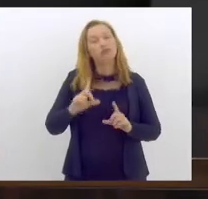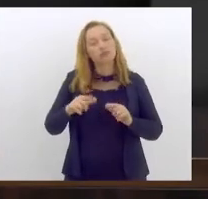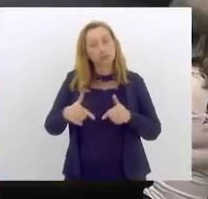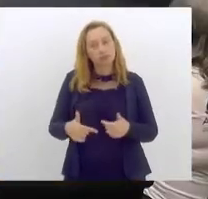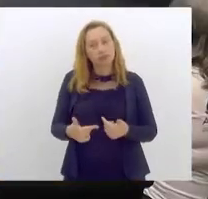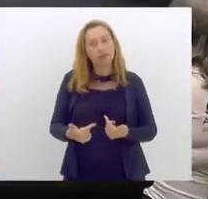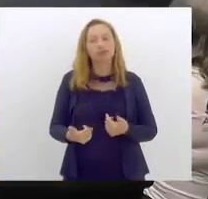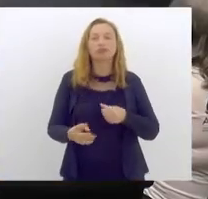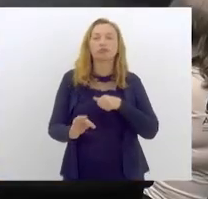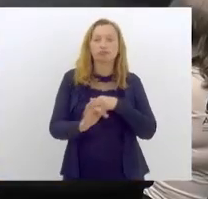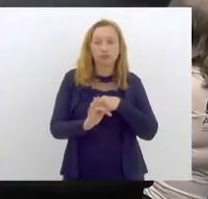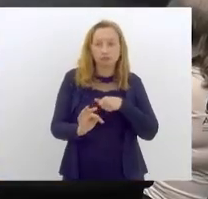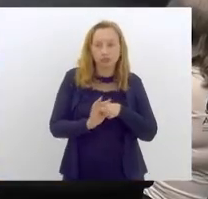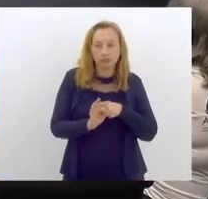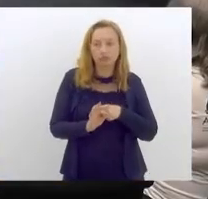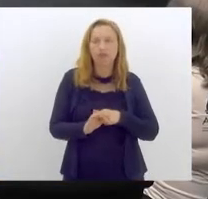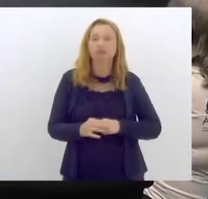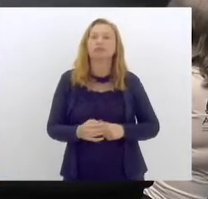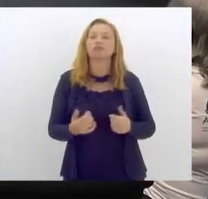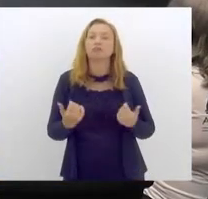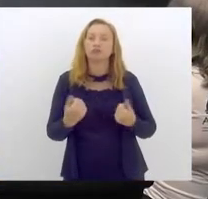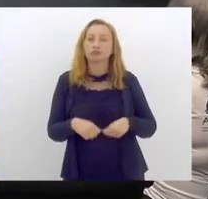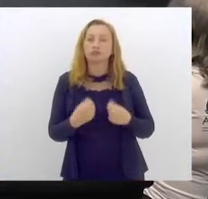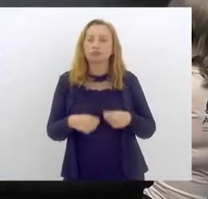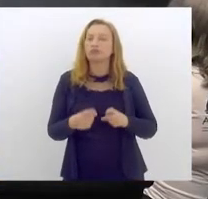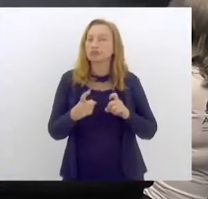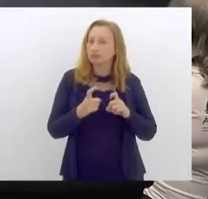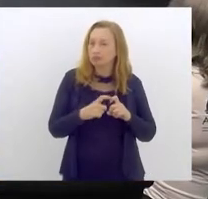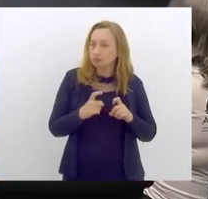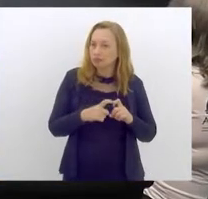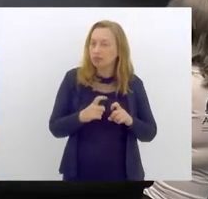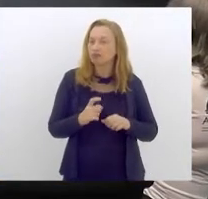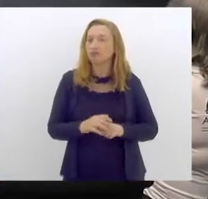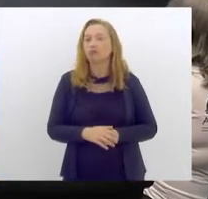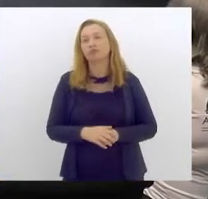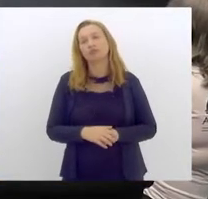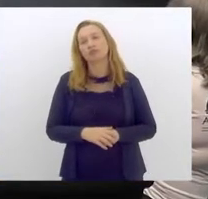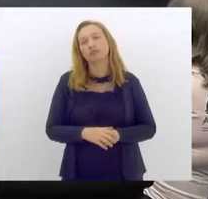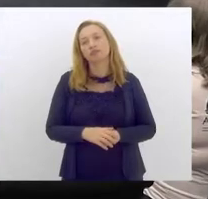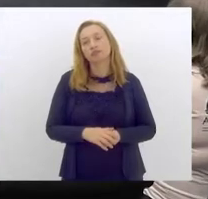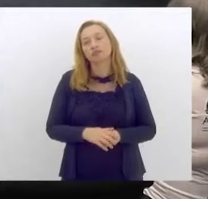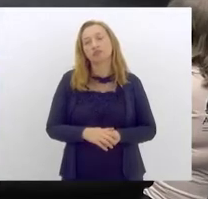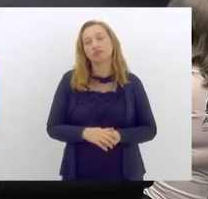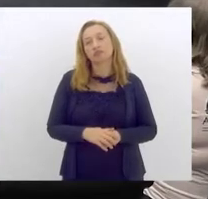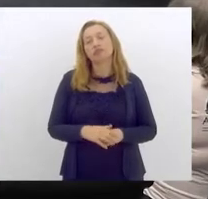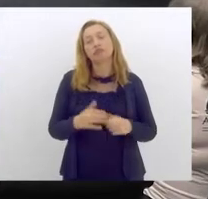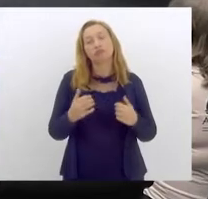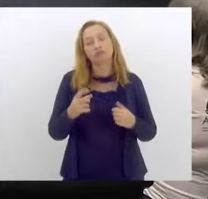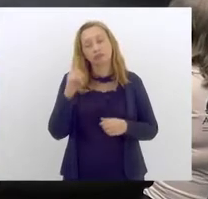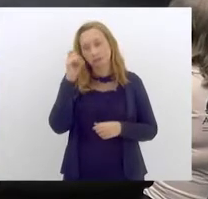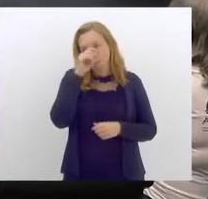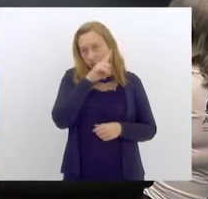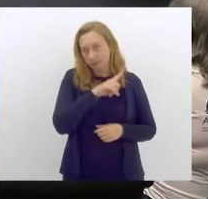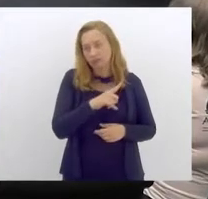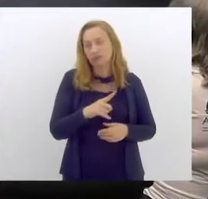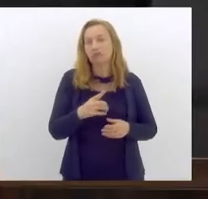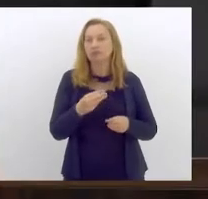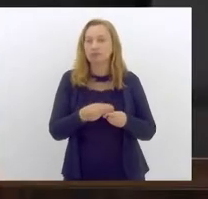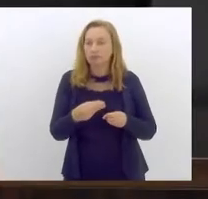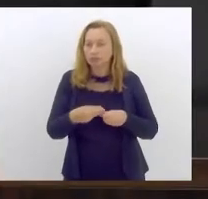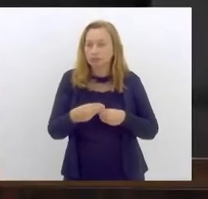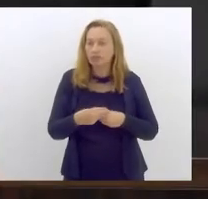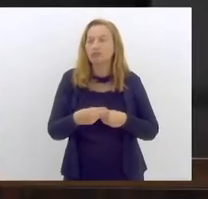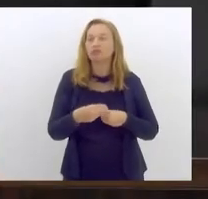do técnico precisa do médico e isso a gente teve dificuldade que os municípios